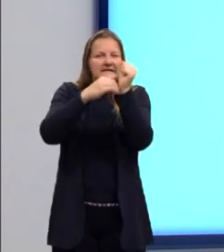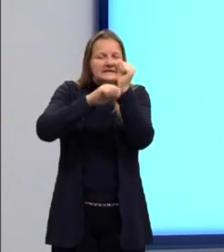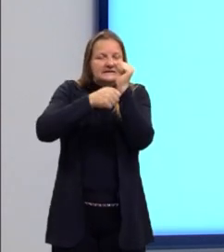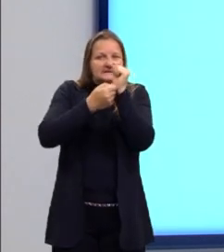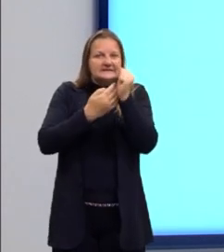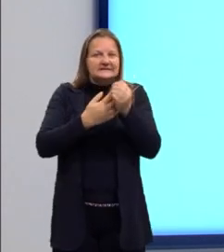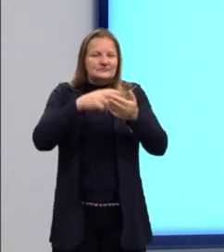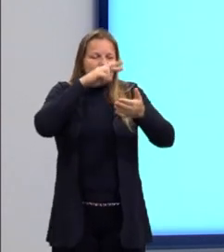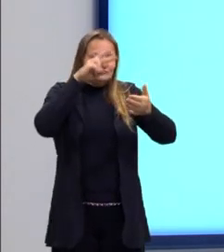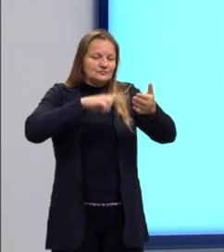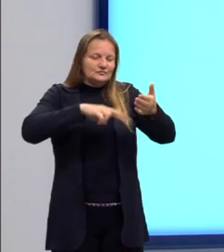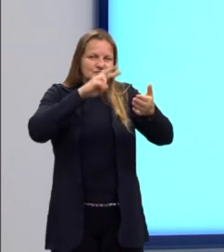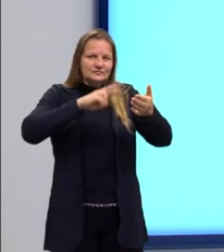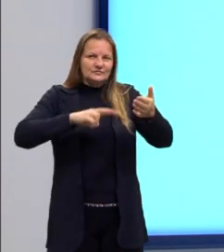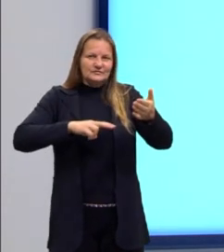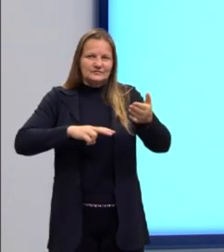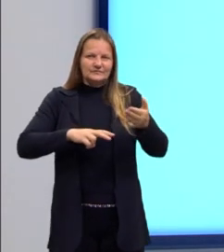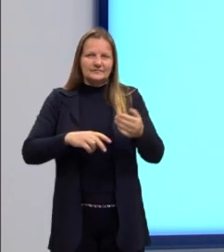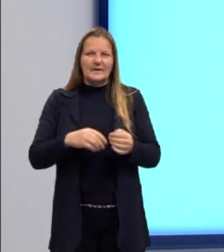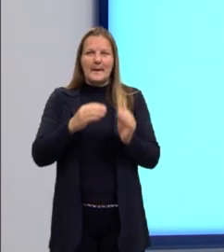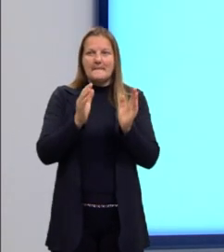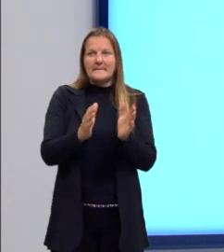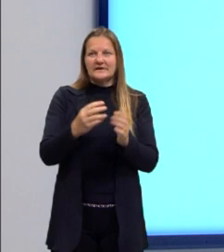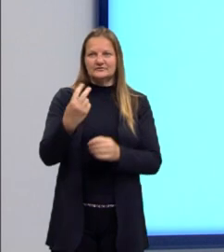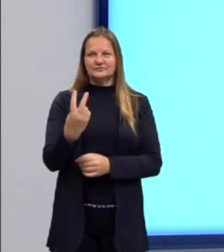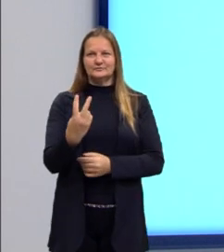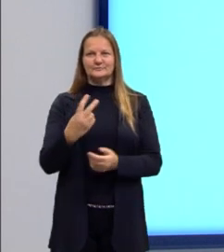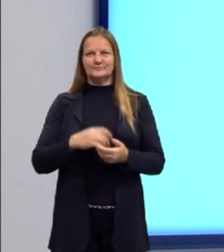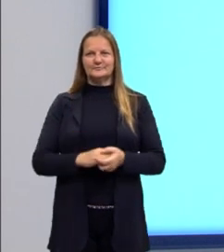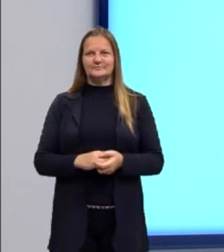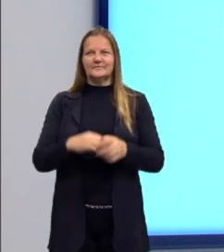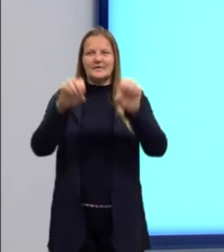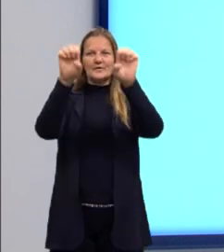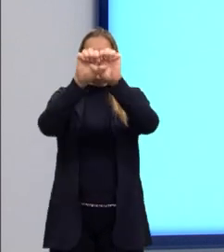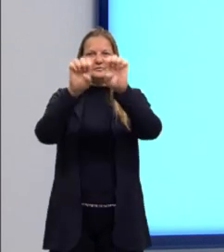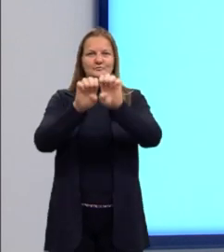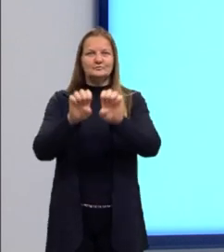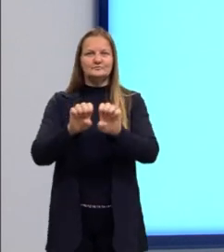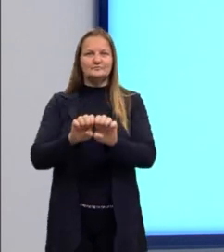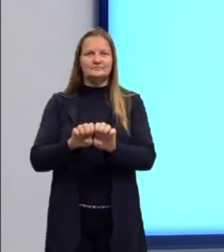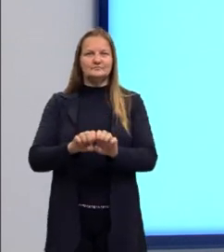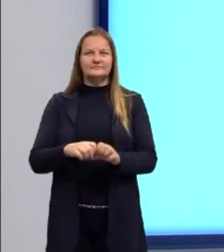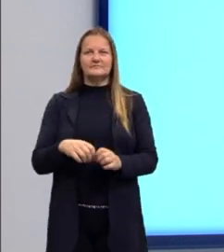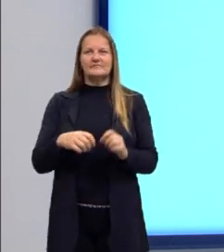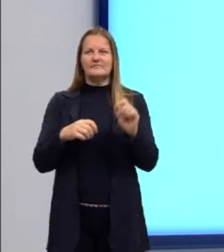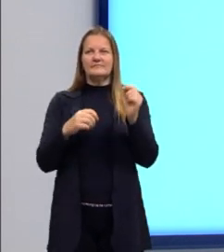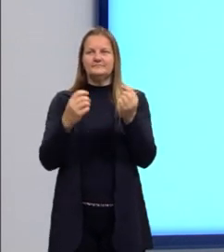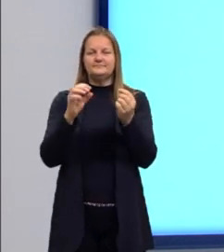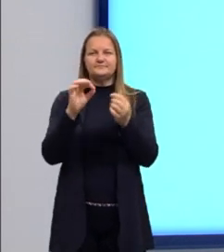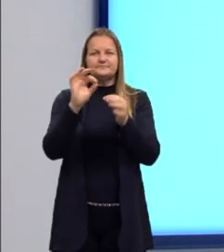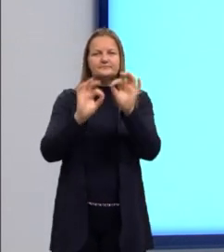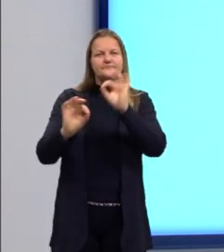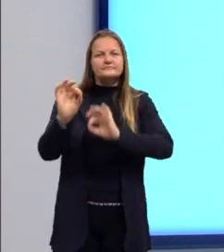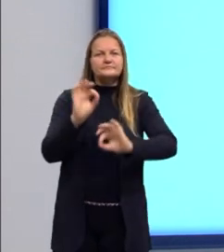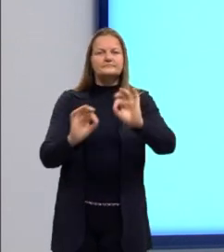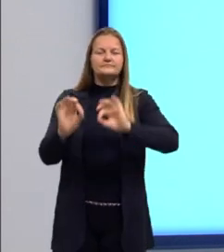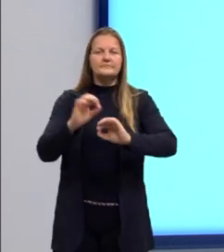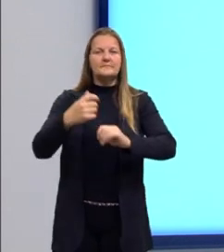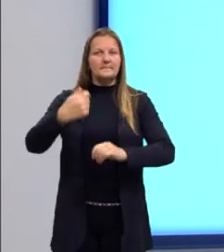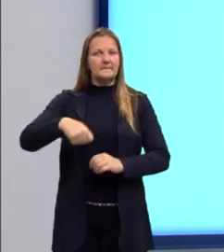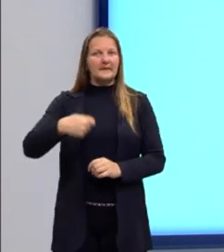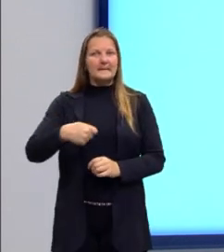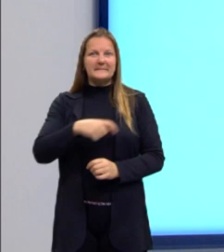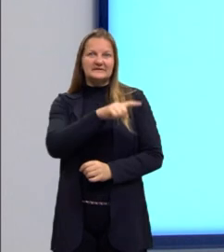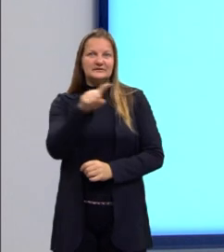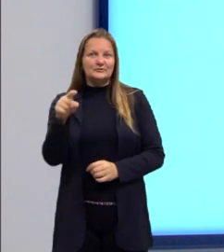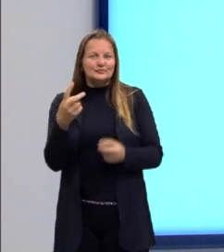ler os textos de apoio parte 2 e nós temos um esquema um pequeno esquema necessário para